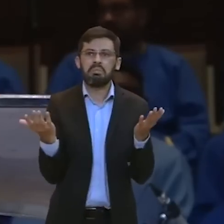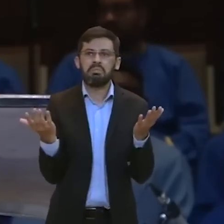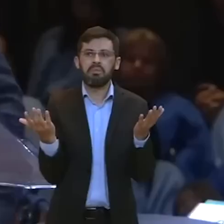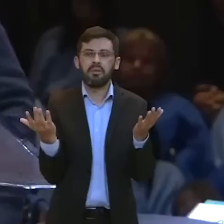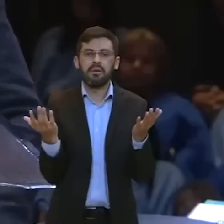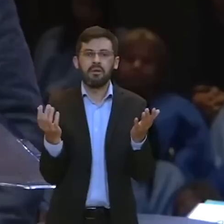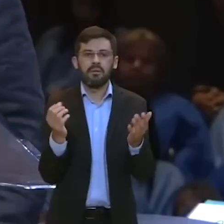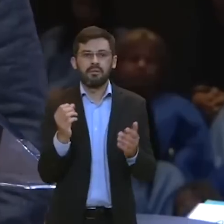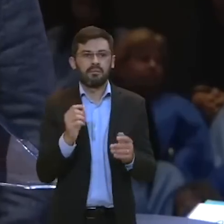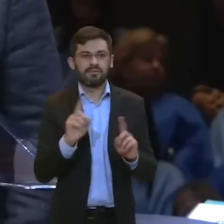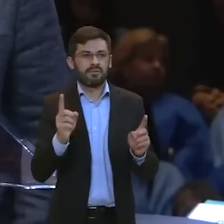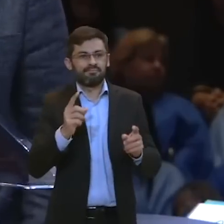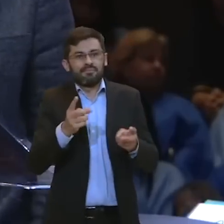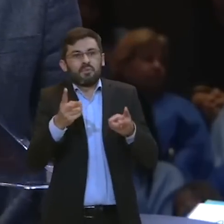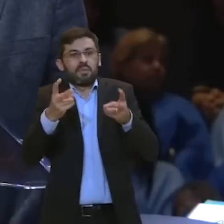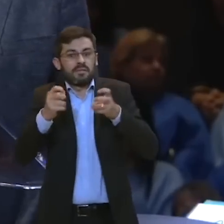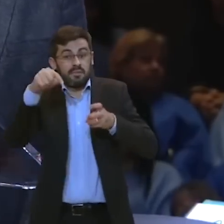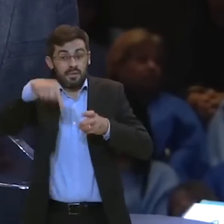coisa na tua vida.